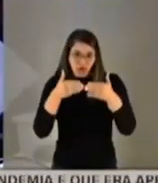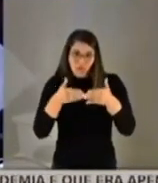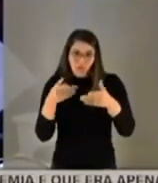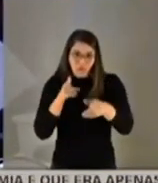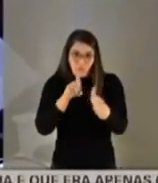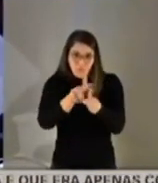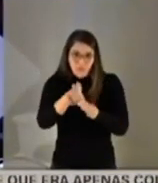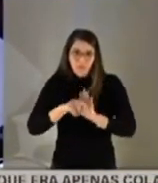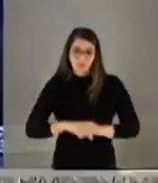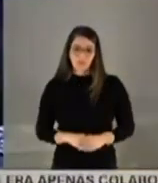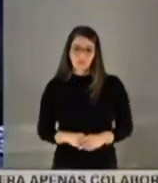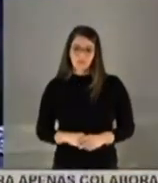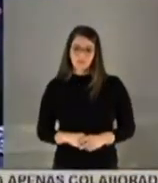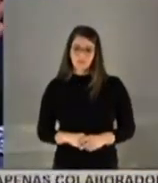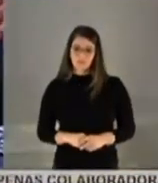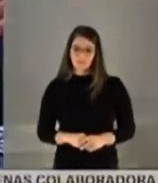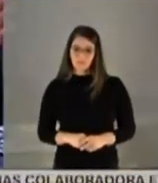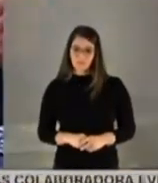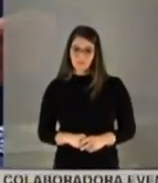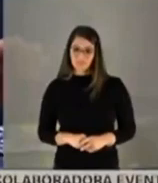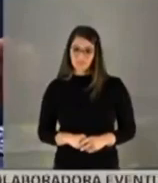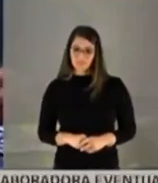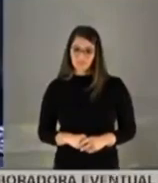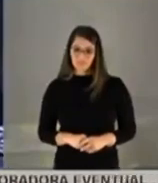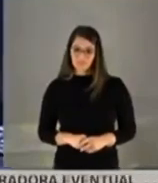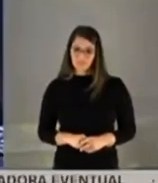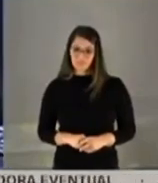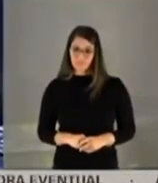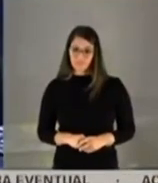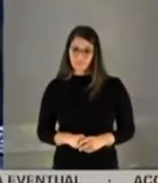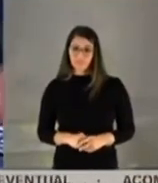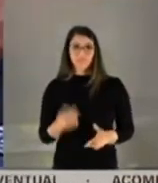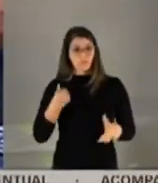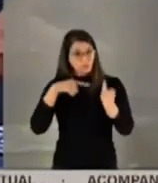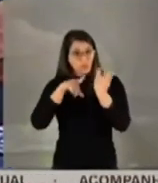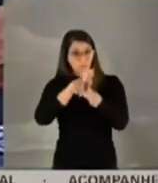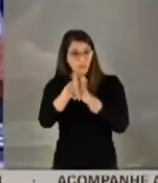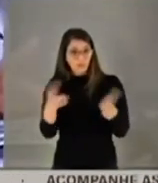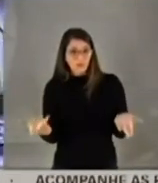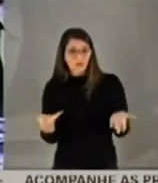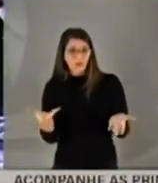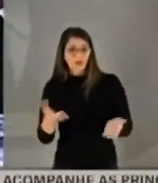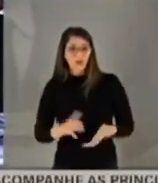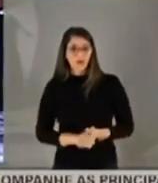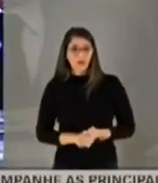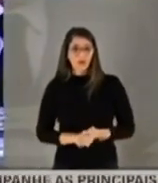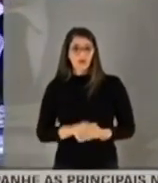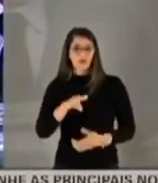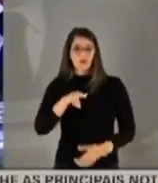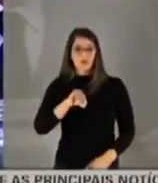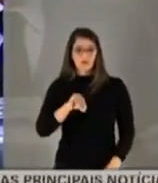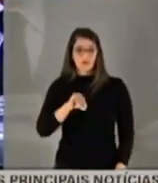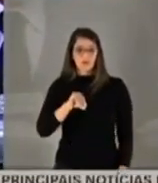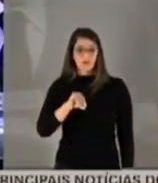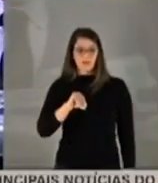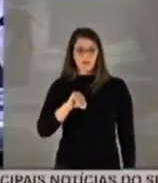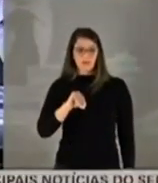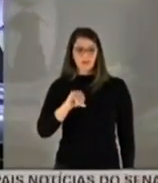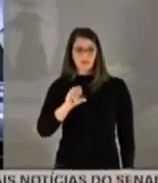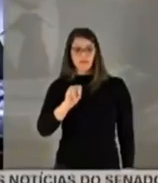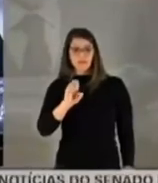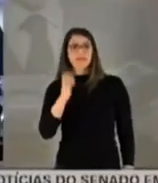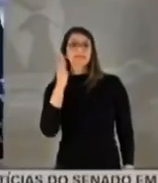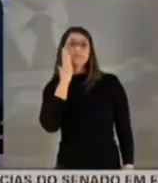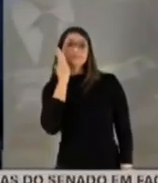perguntando. Agora está na hora de lhe perguntar. Está na hora de o quê? Estou perguntando. Ele está perguntando à doutora Anísia para ela responder se ela sabe a